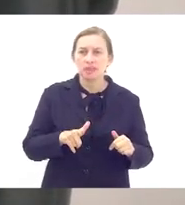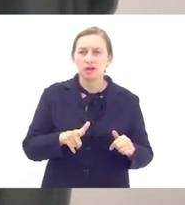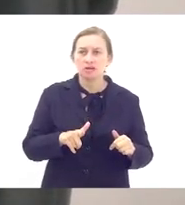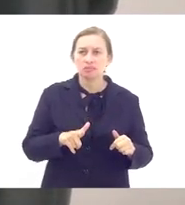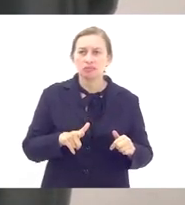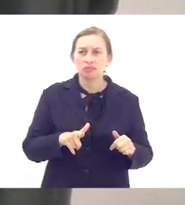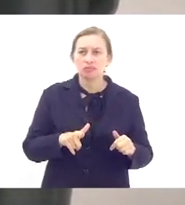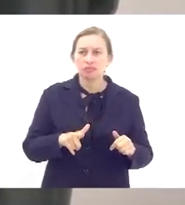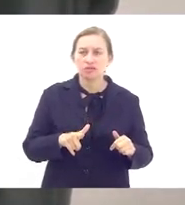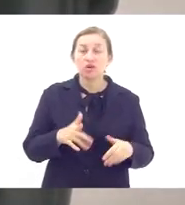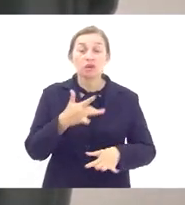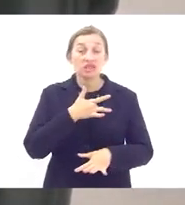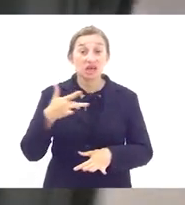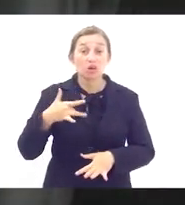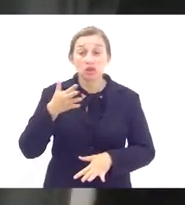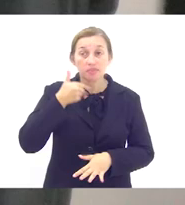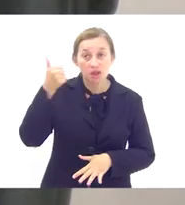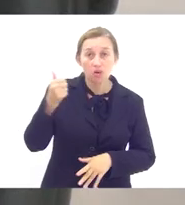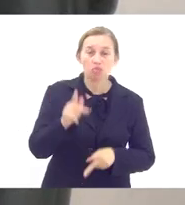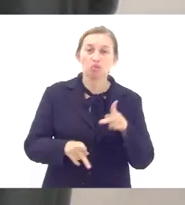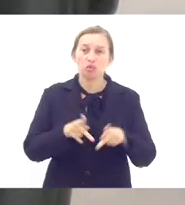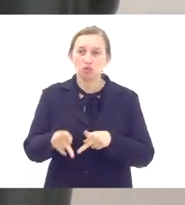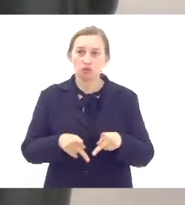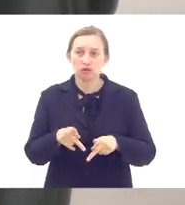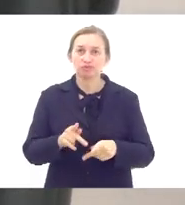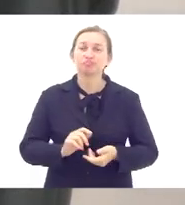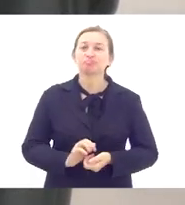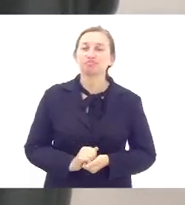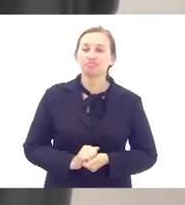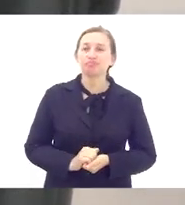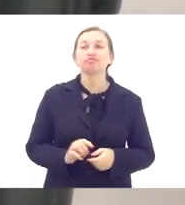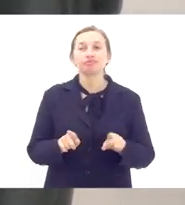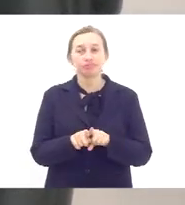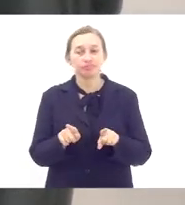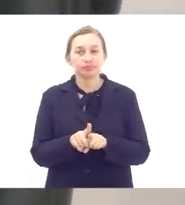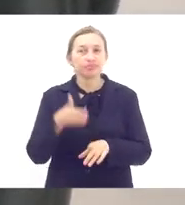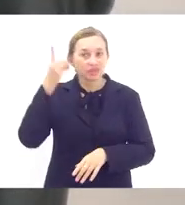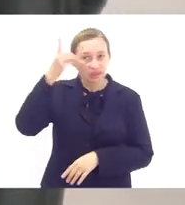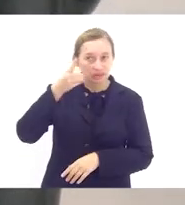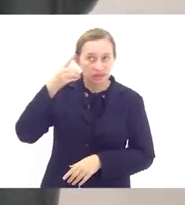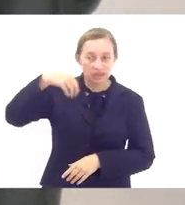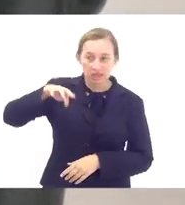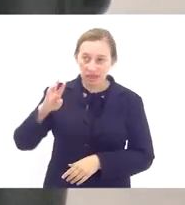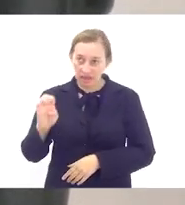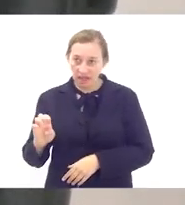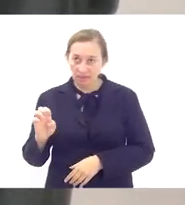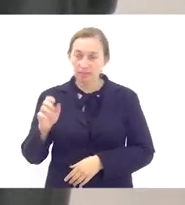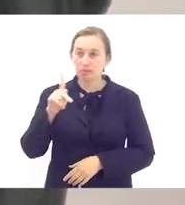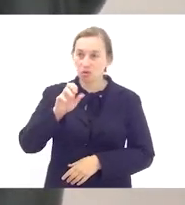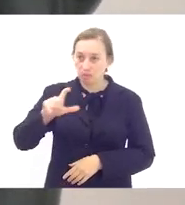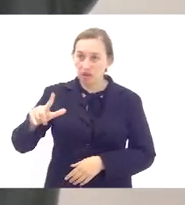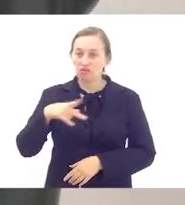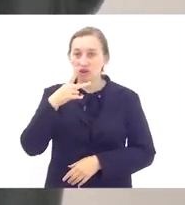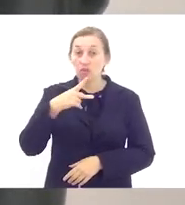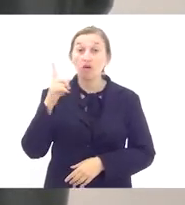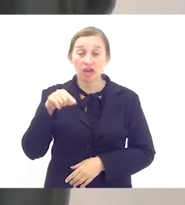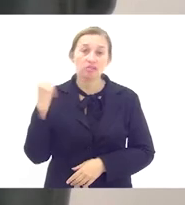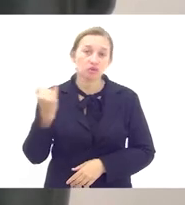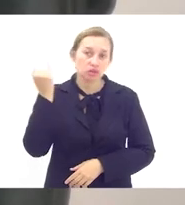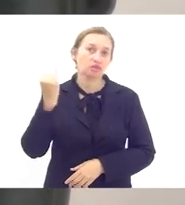trazer uma saúde melhor à população. E isso também que o deputado Guilherme e o deputado Paulo Bel falaram é de extrema